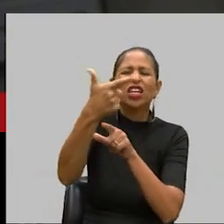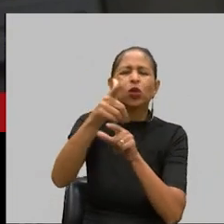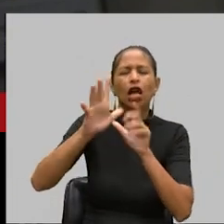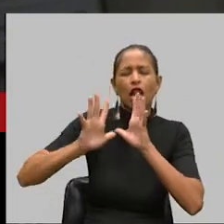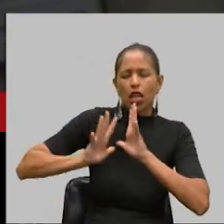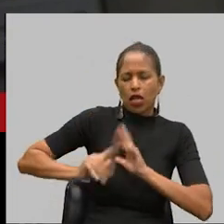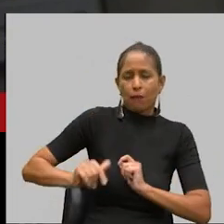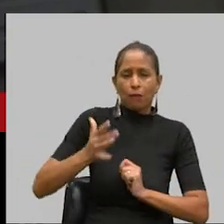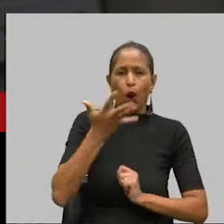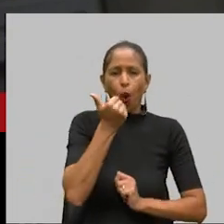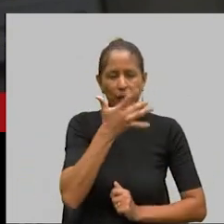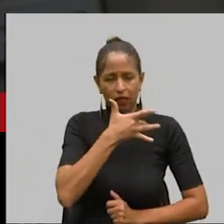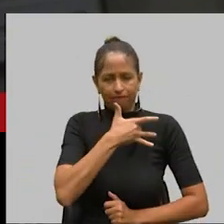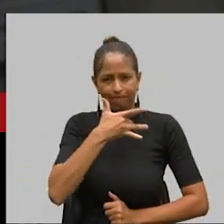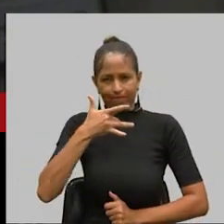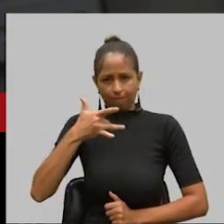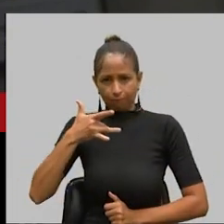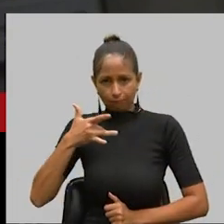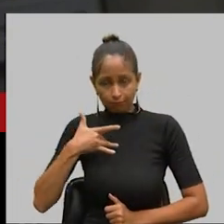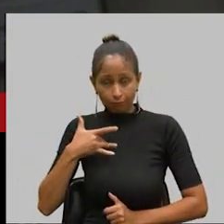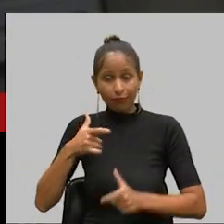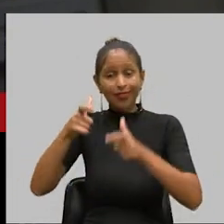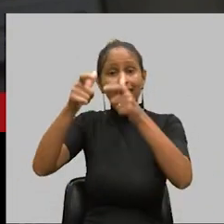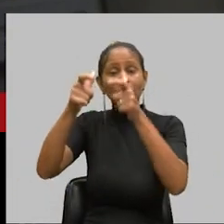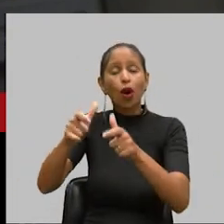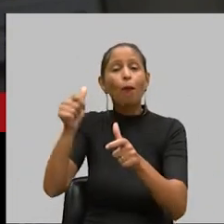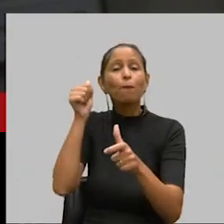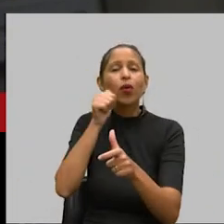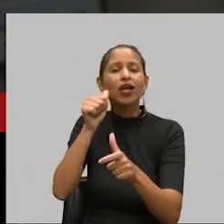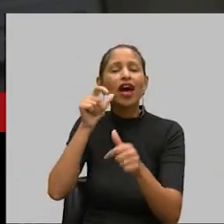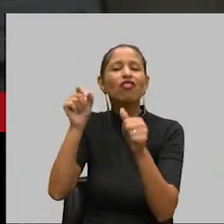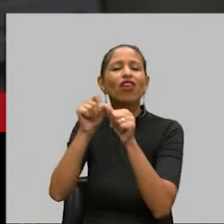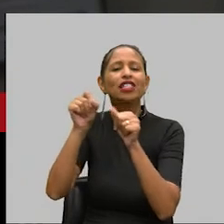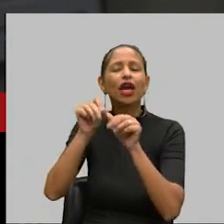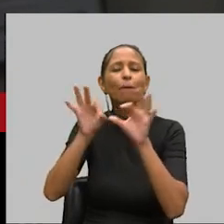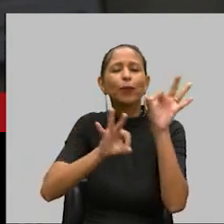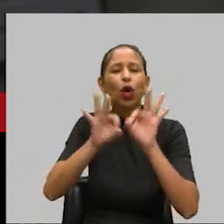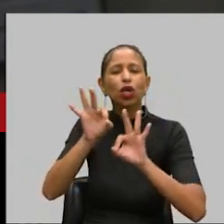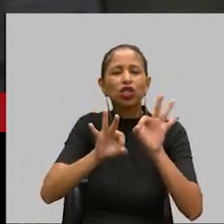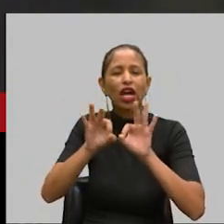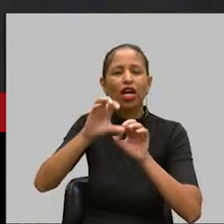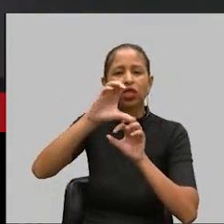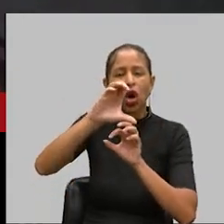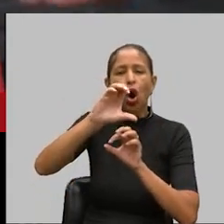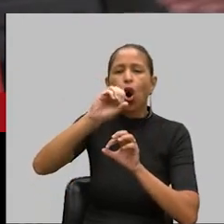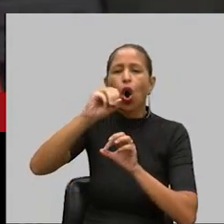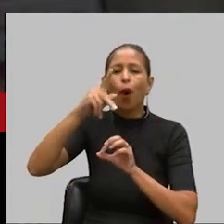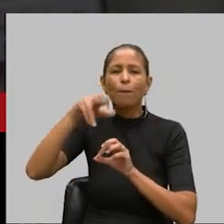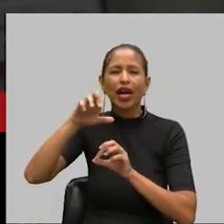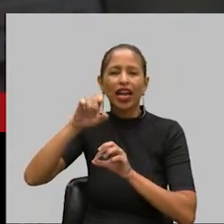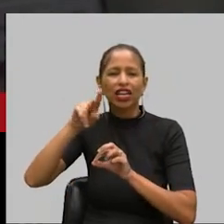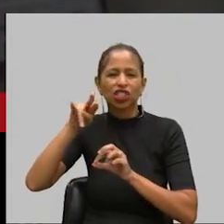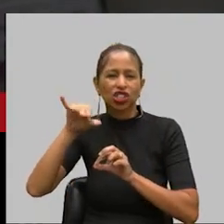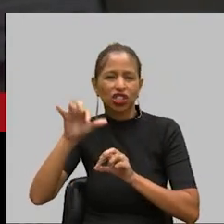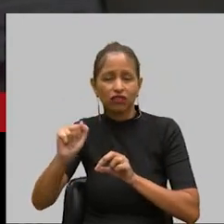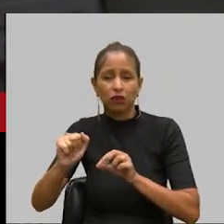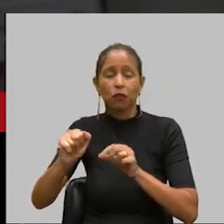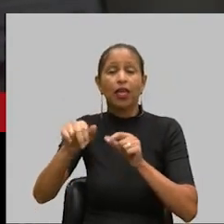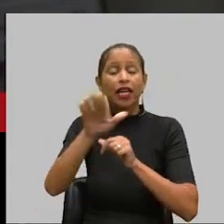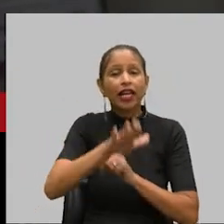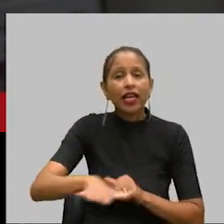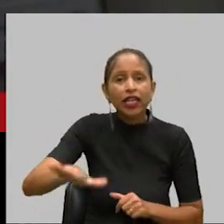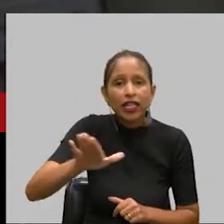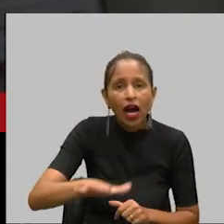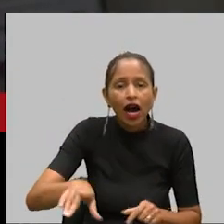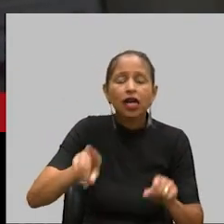alimentos saudáveis é o campo das mulheres fazendo projetos de cooperativa é o campo das Crianças